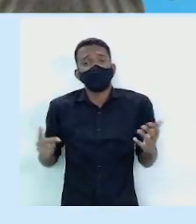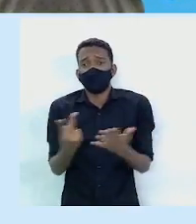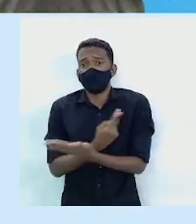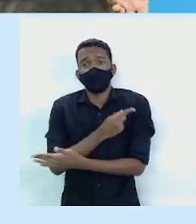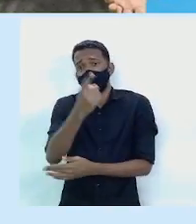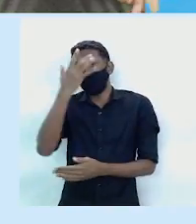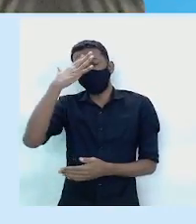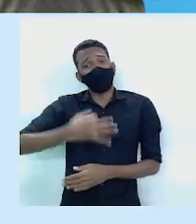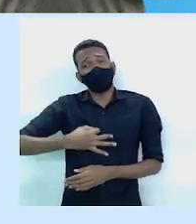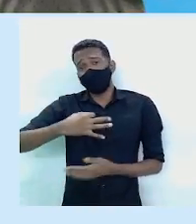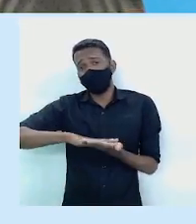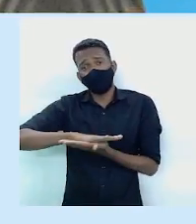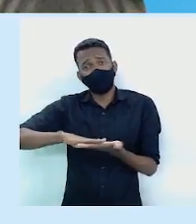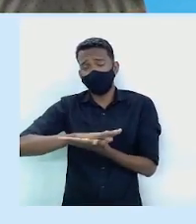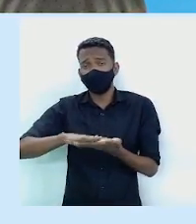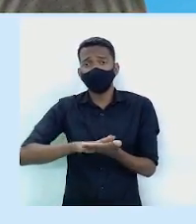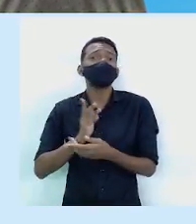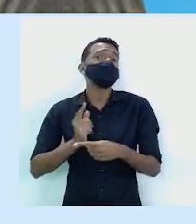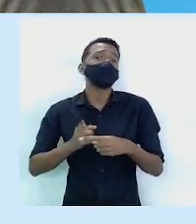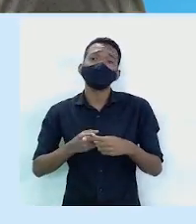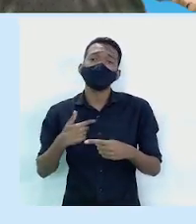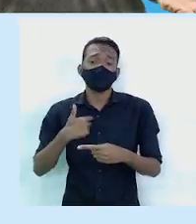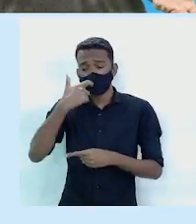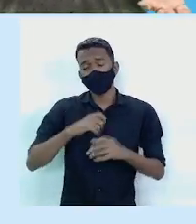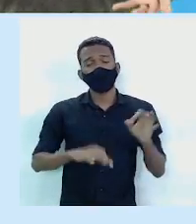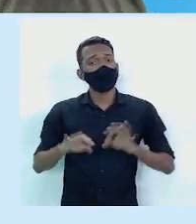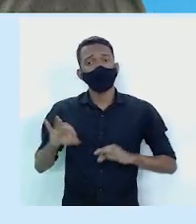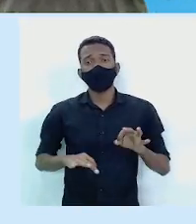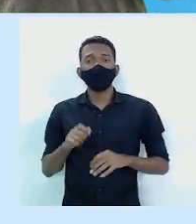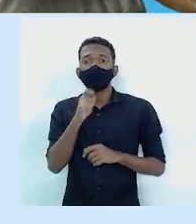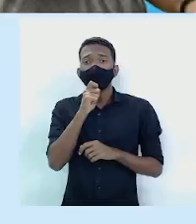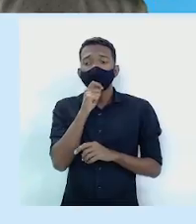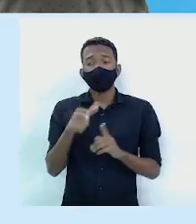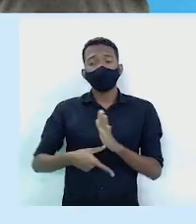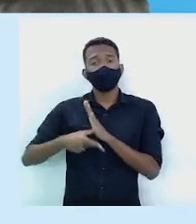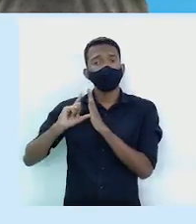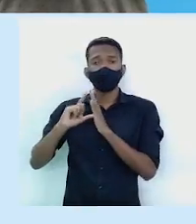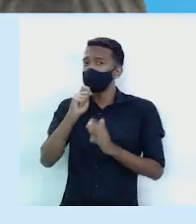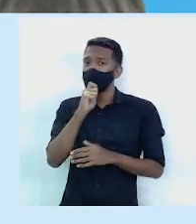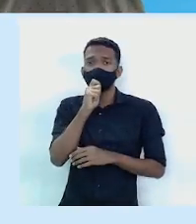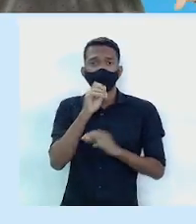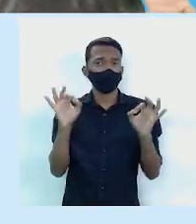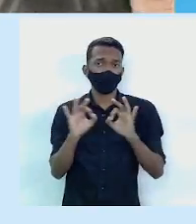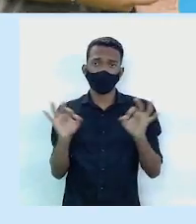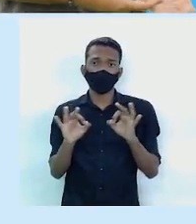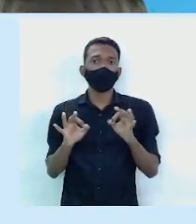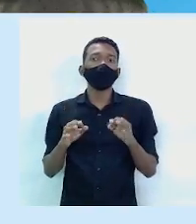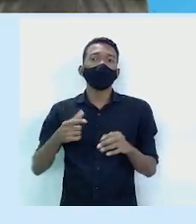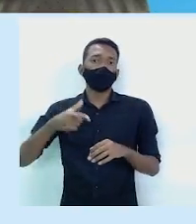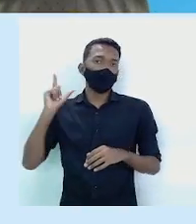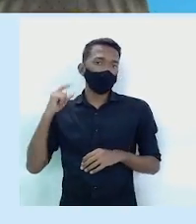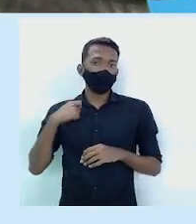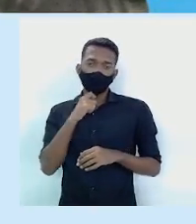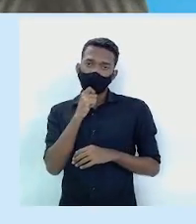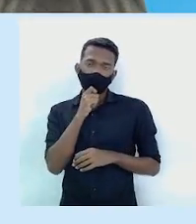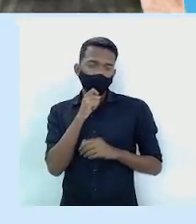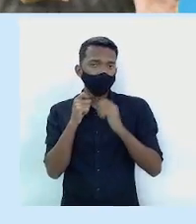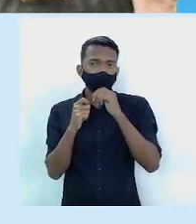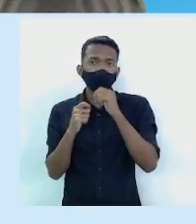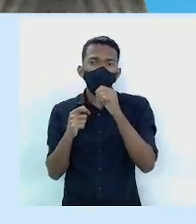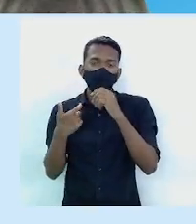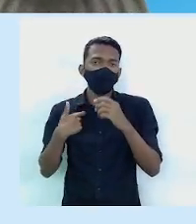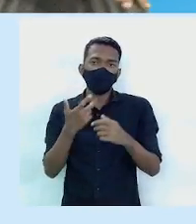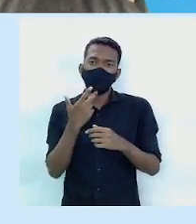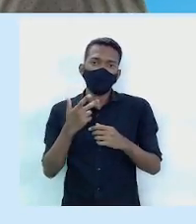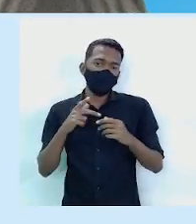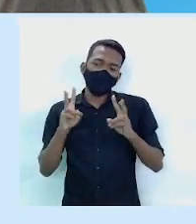não compreender, porque eu não teria organizado previamente, eu não teria pensado antes de falar, o que não é o